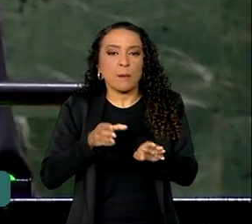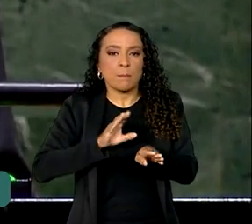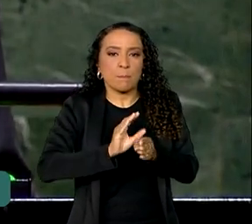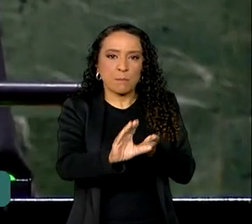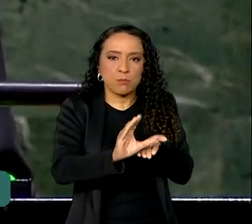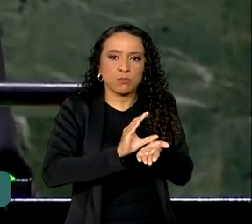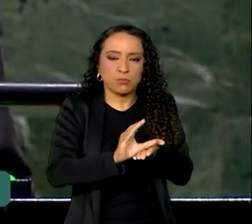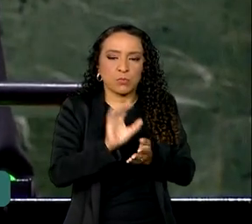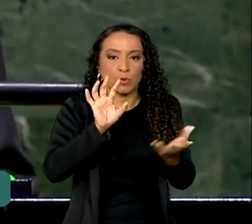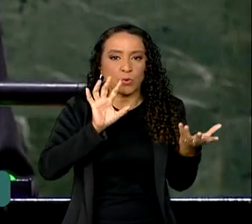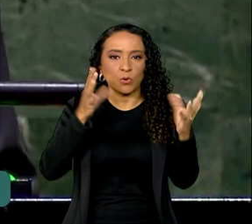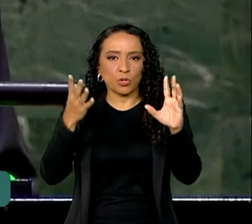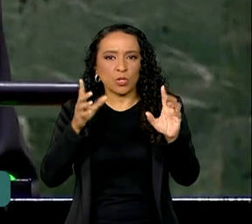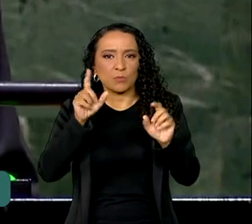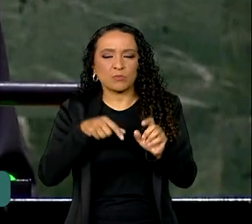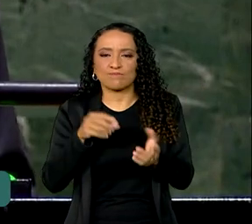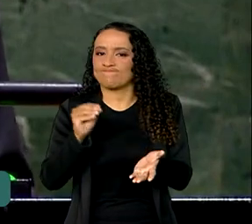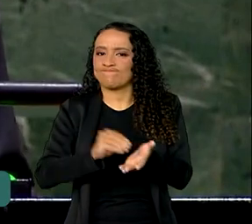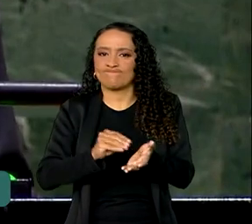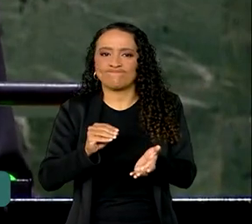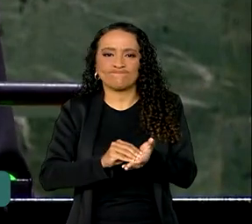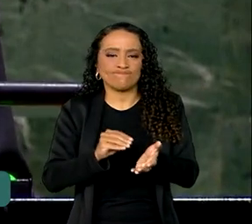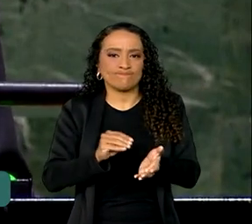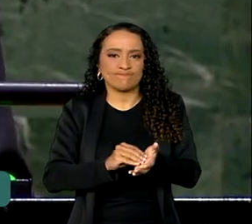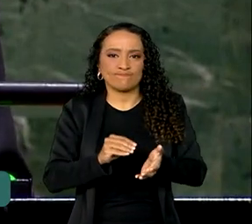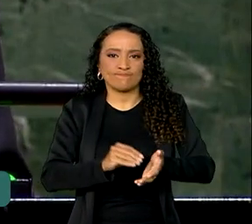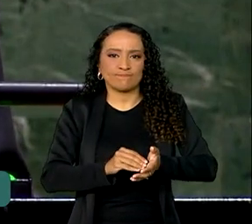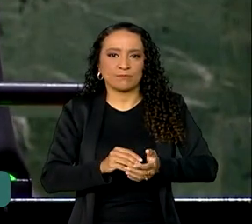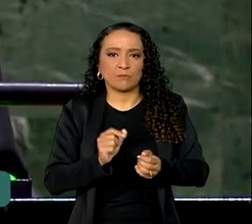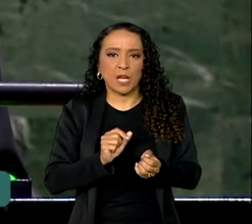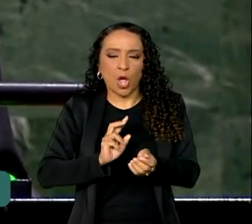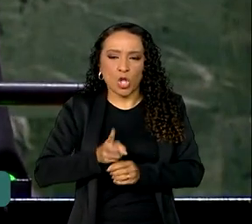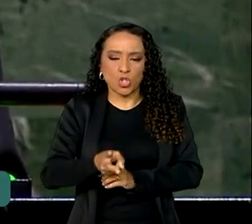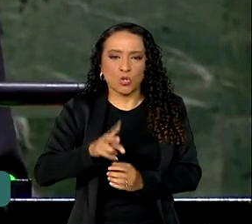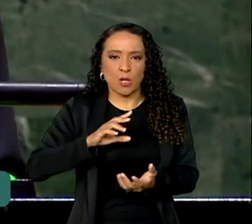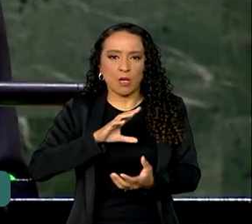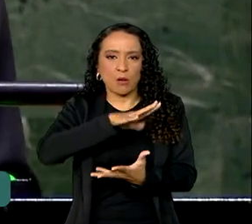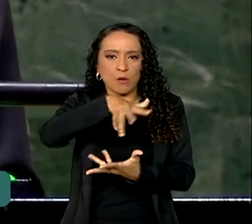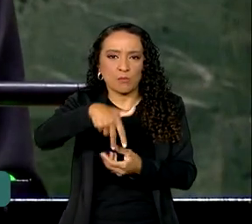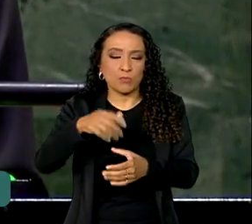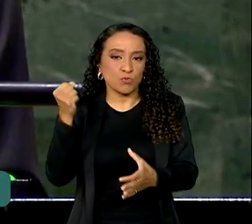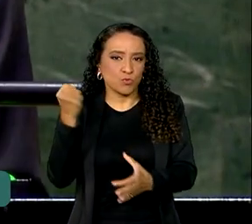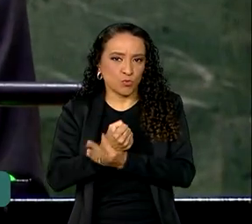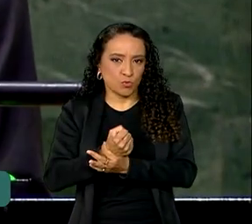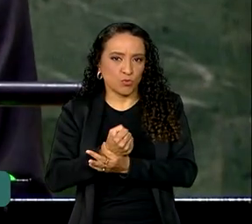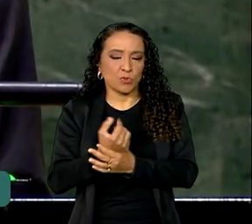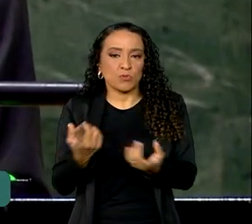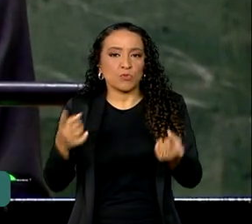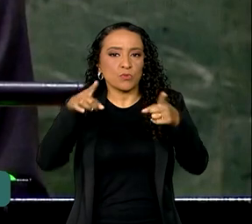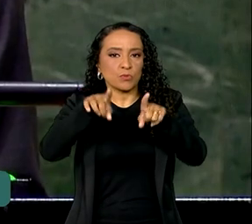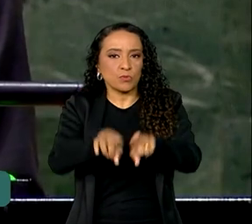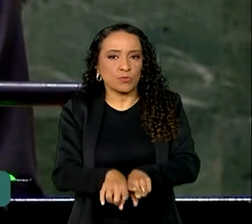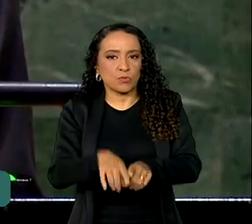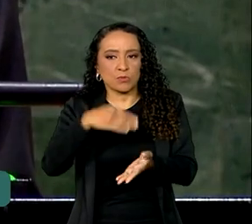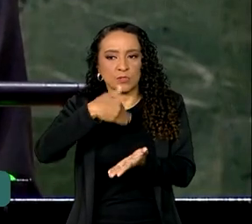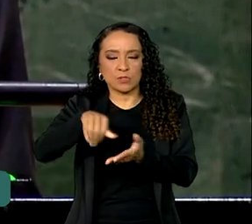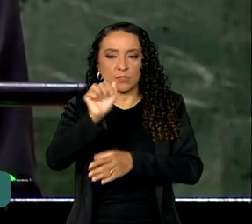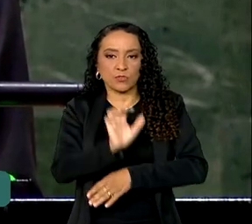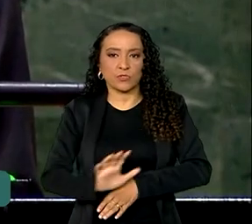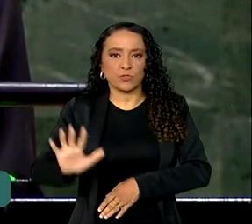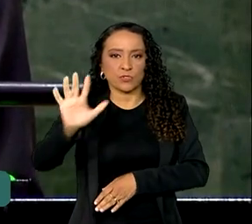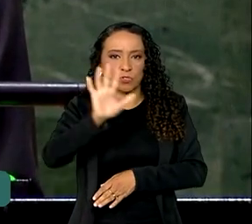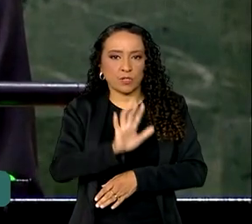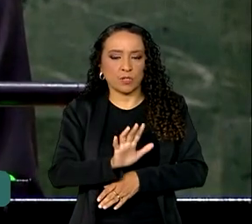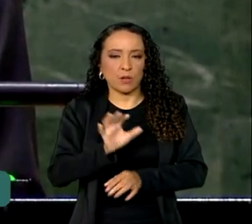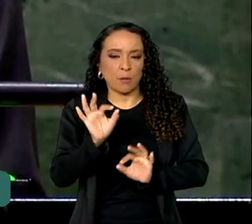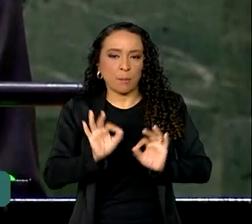financiamento climático são insuficientes para manter o planeta seguro. Em parceria com o secretário-geral,